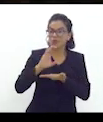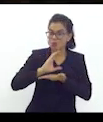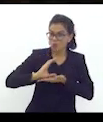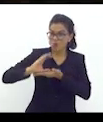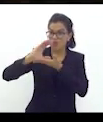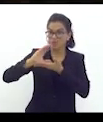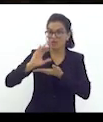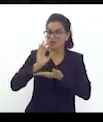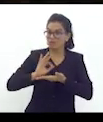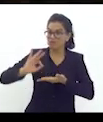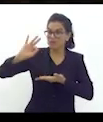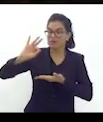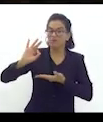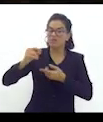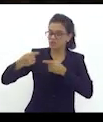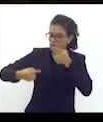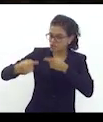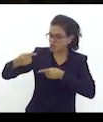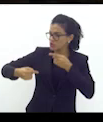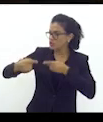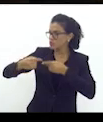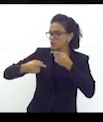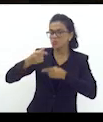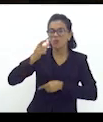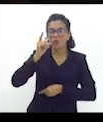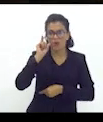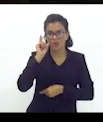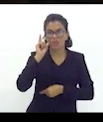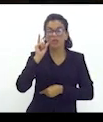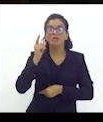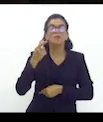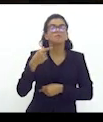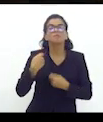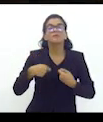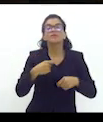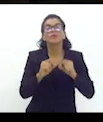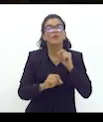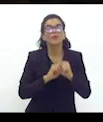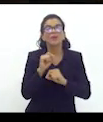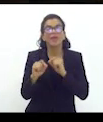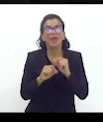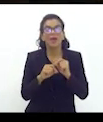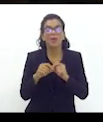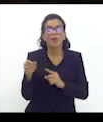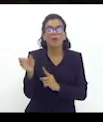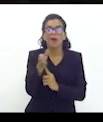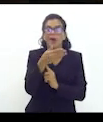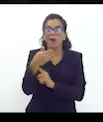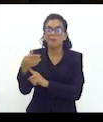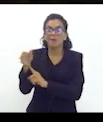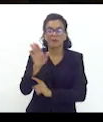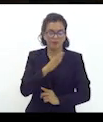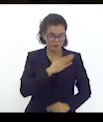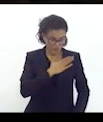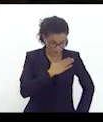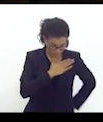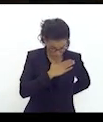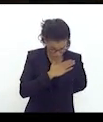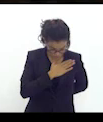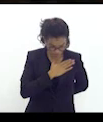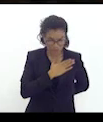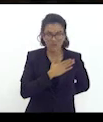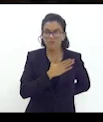criado, discutimos isso ontem, basta ter uma bandeira e um hino